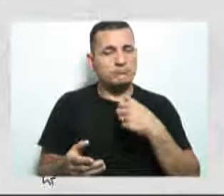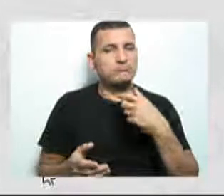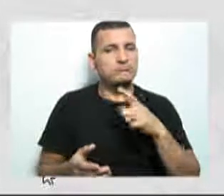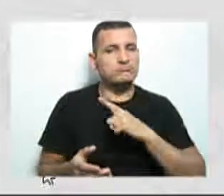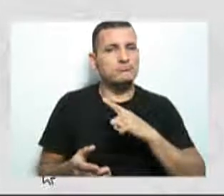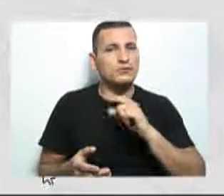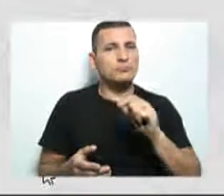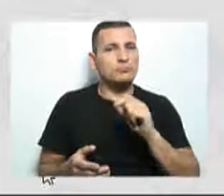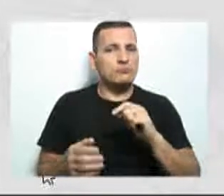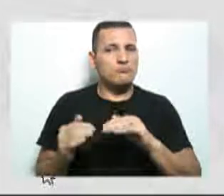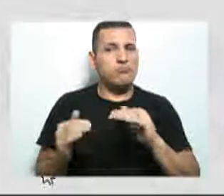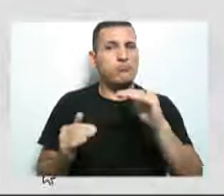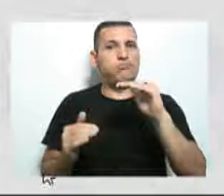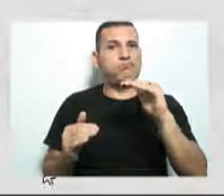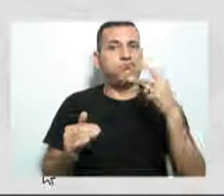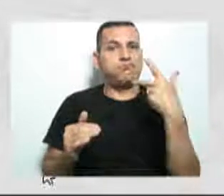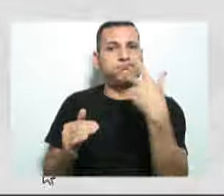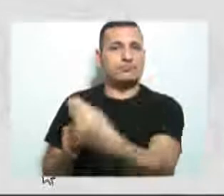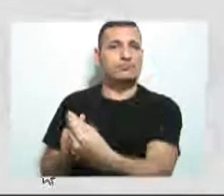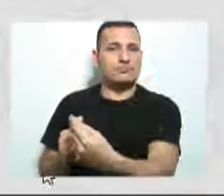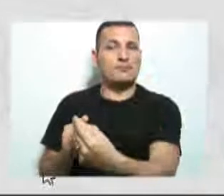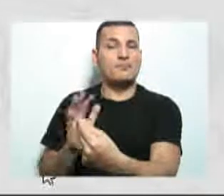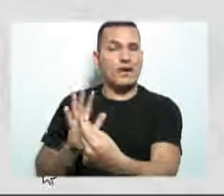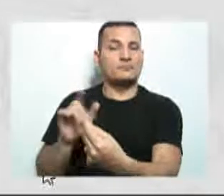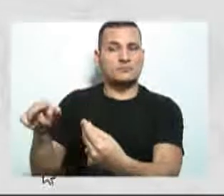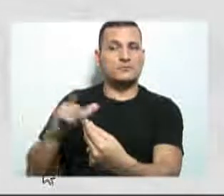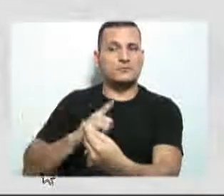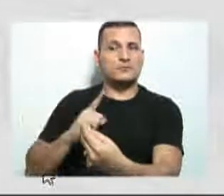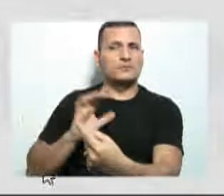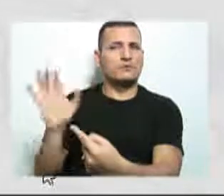só que essa pessoa que está negociando comigo, ela tem influência